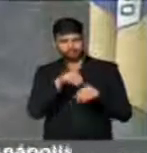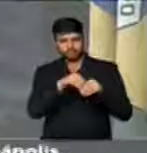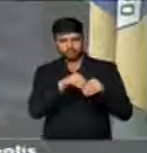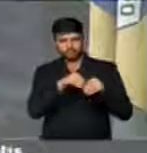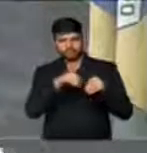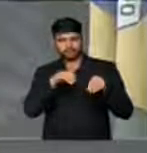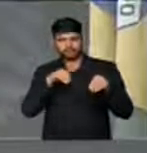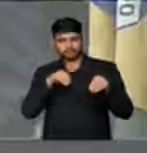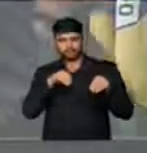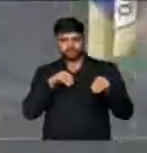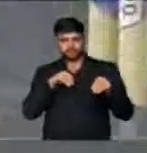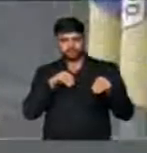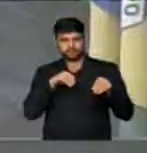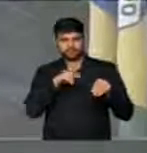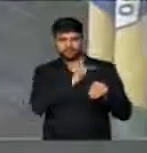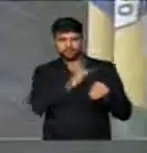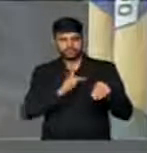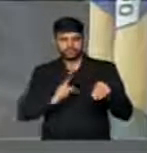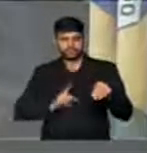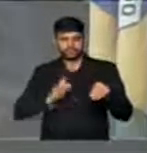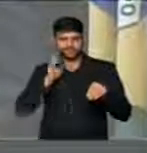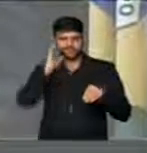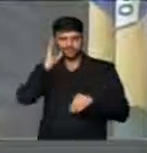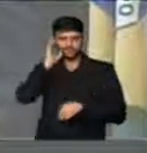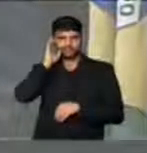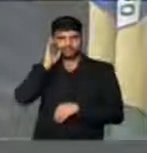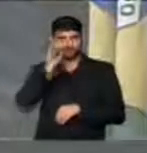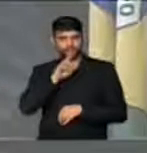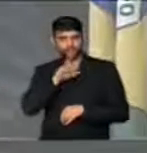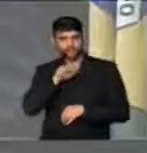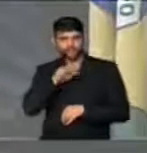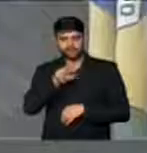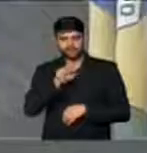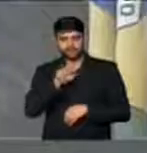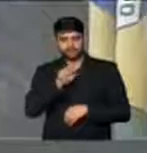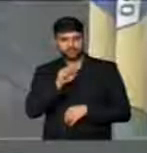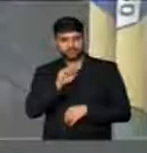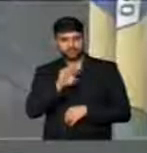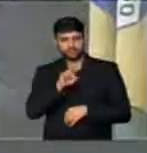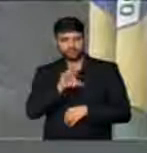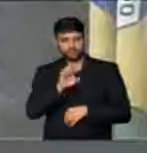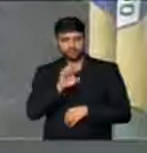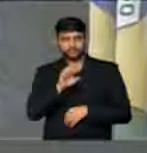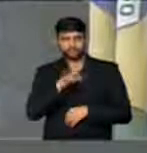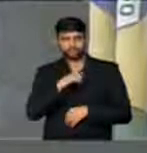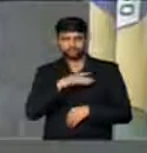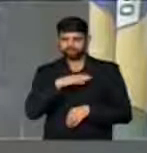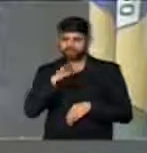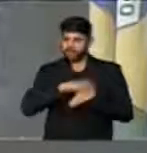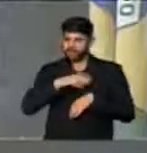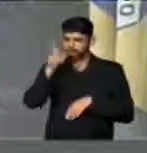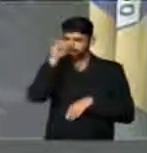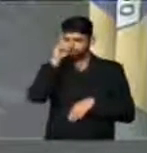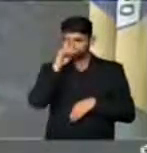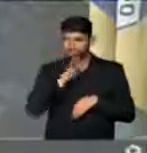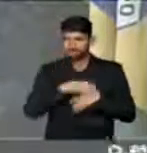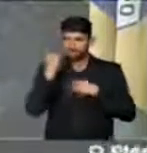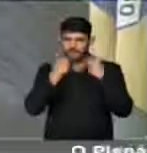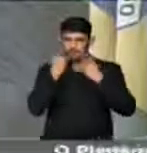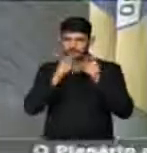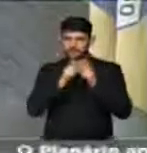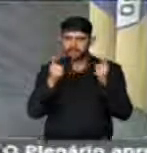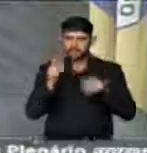afastamento da presidente Dilma Vana Rousseff. Marcos Rota entre nós dois. E cada dia a preocupação é maior, cada dia